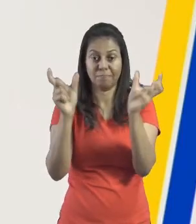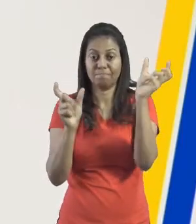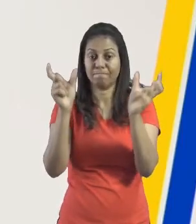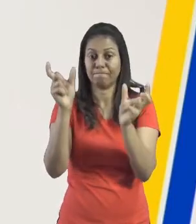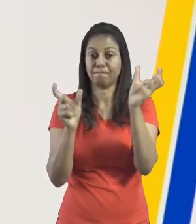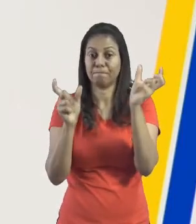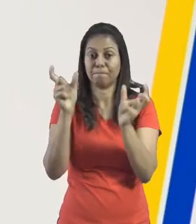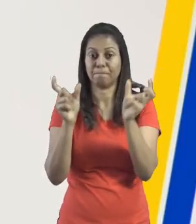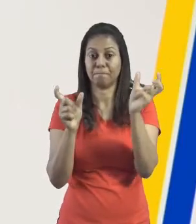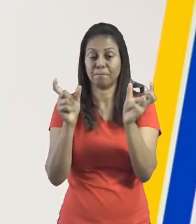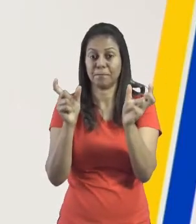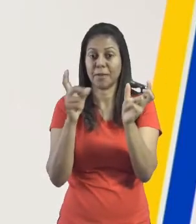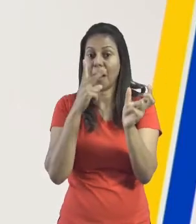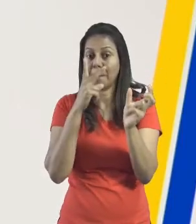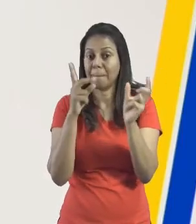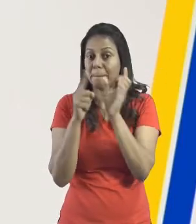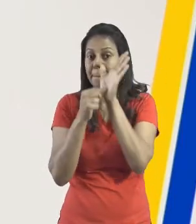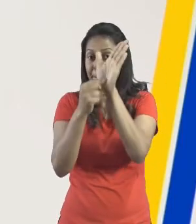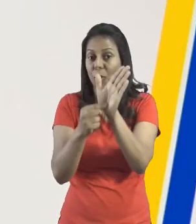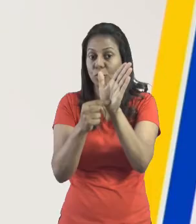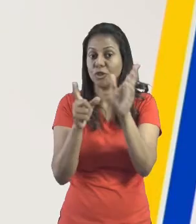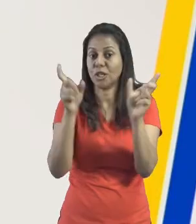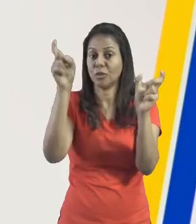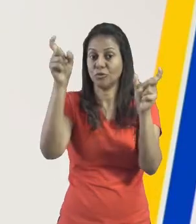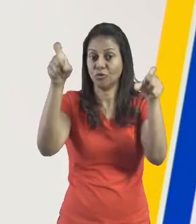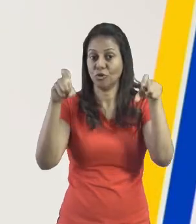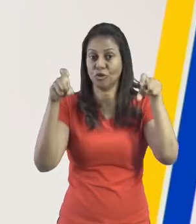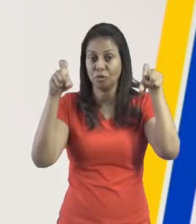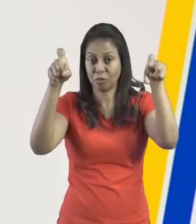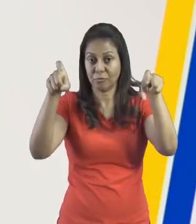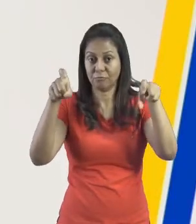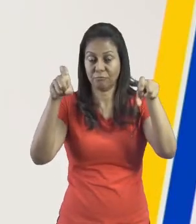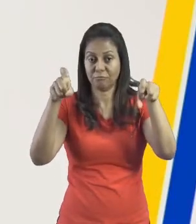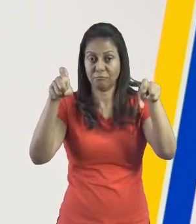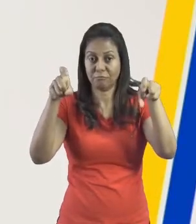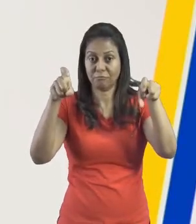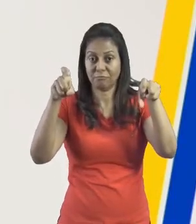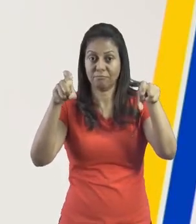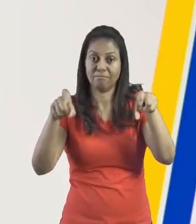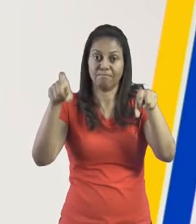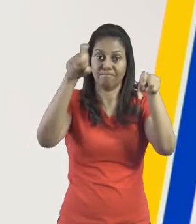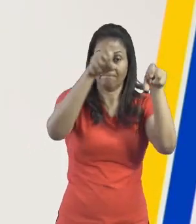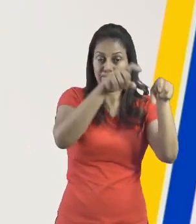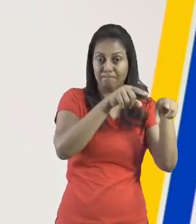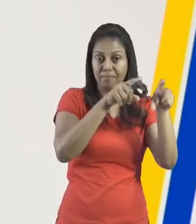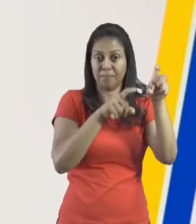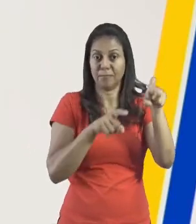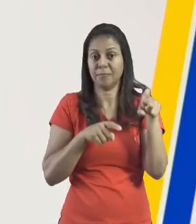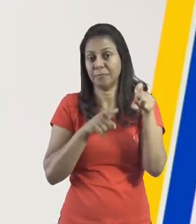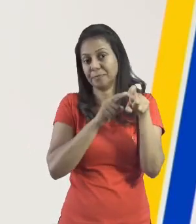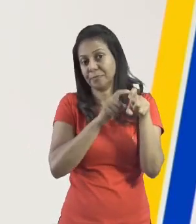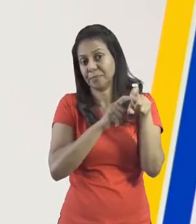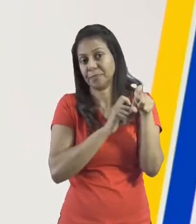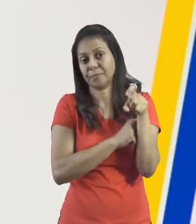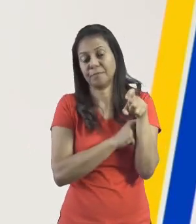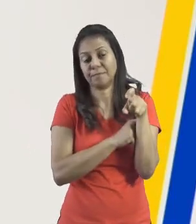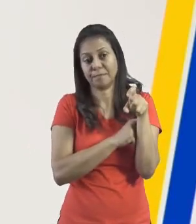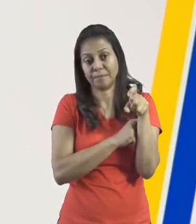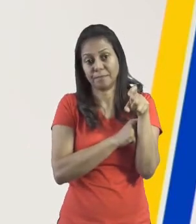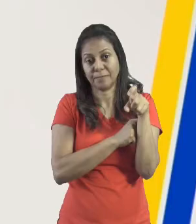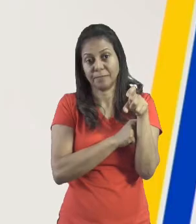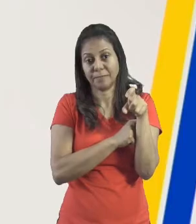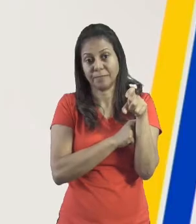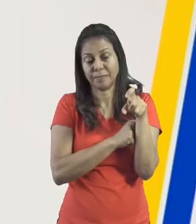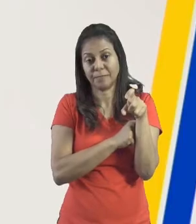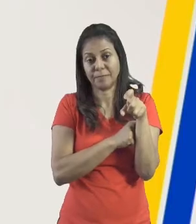termos aparecem o x, vou colocar x em evidência. Ao colocar x em evidência,